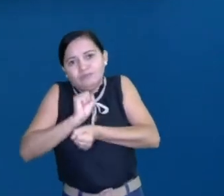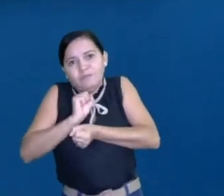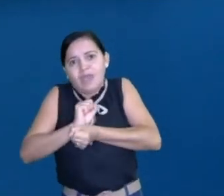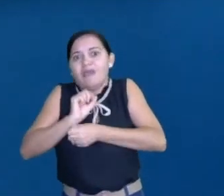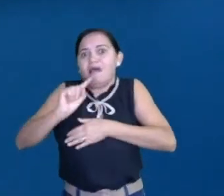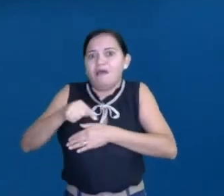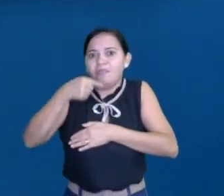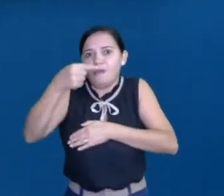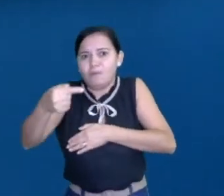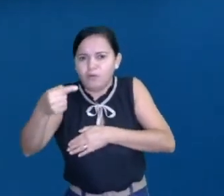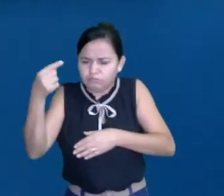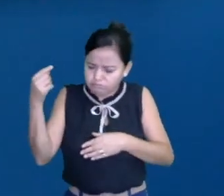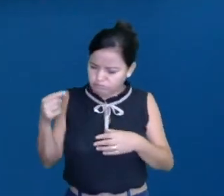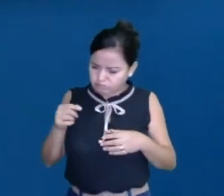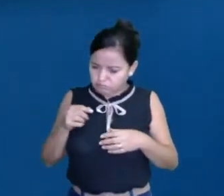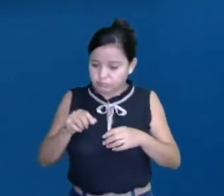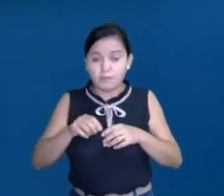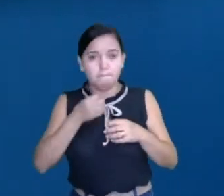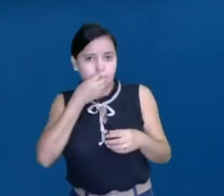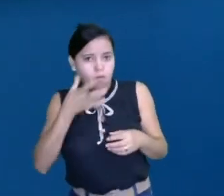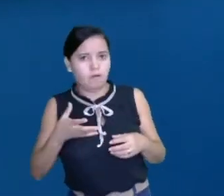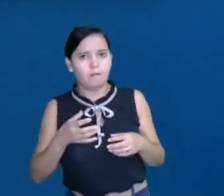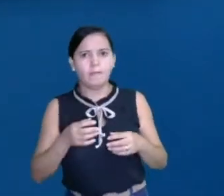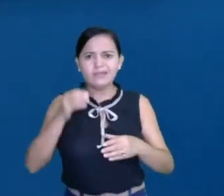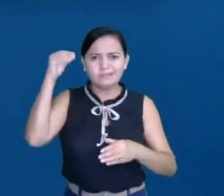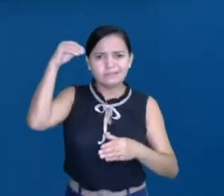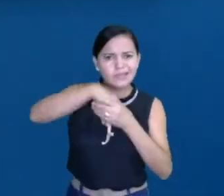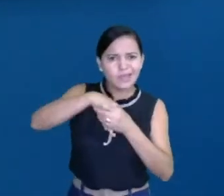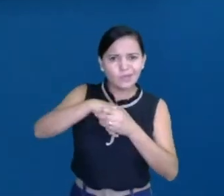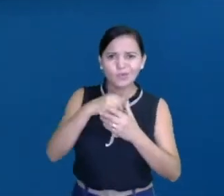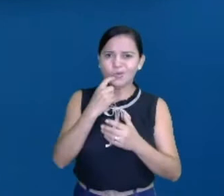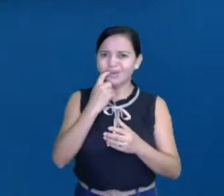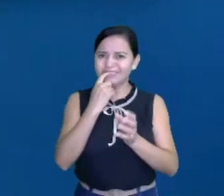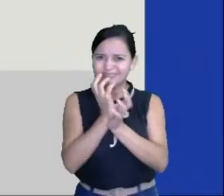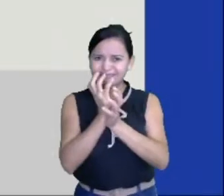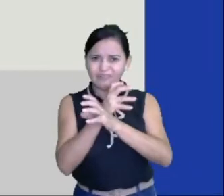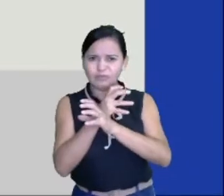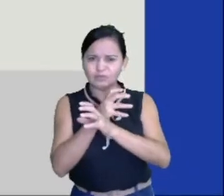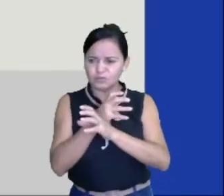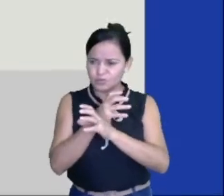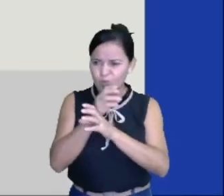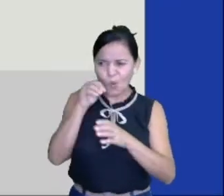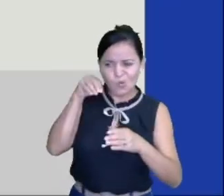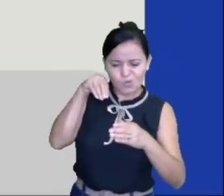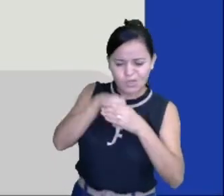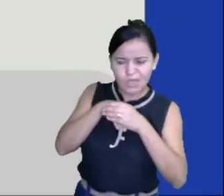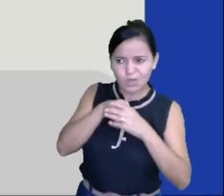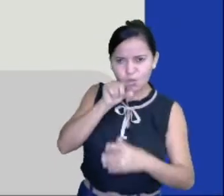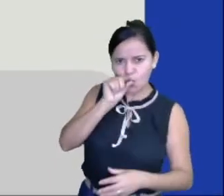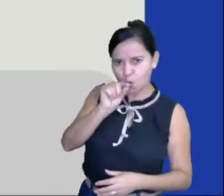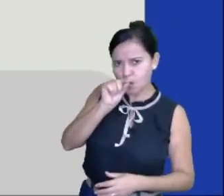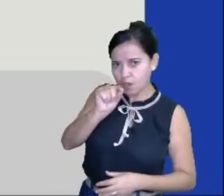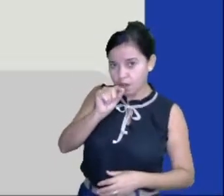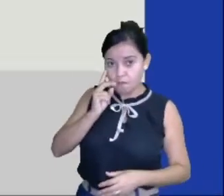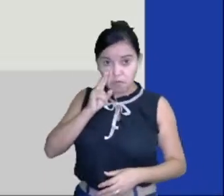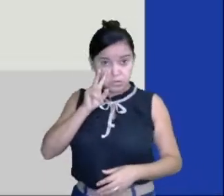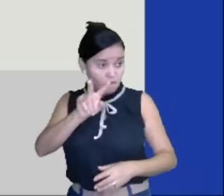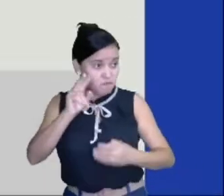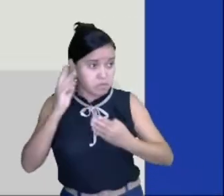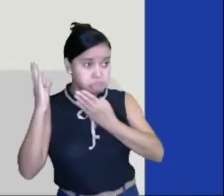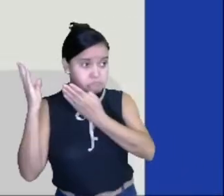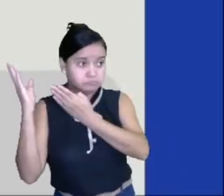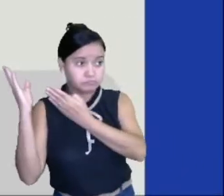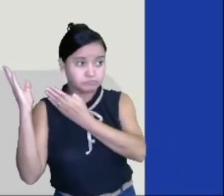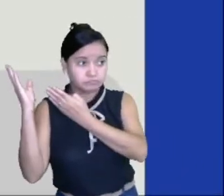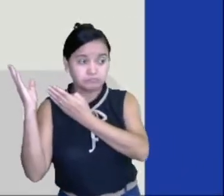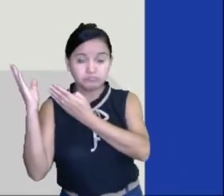acontece dentro do osso? Acontece da seguinte maneira, olha só. Primeiro, quando você quebra o osso,